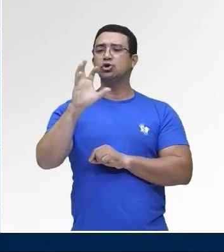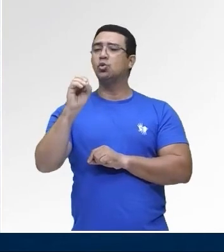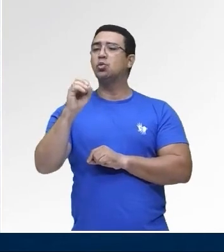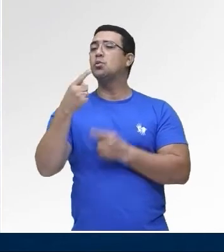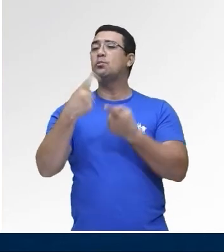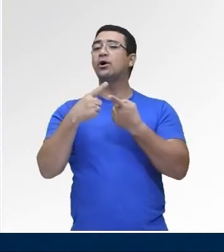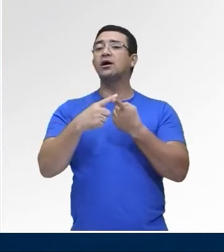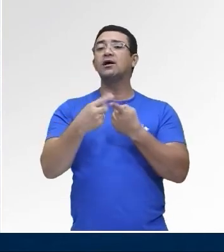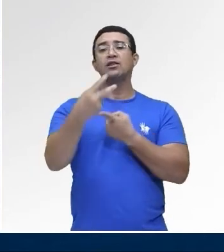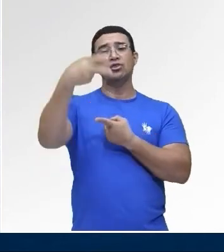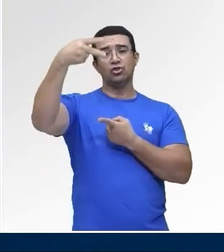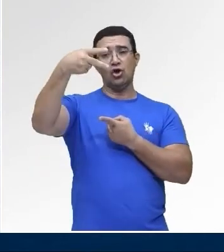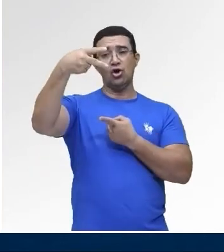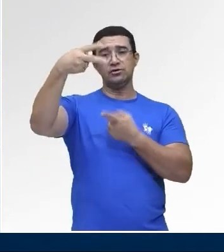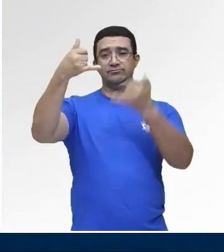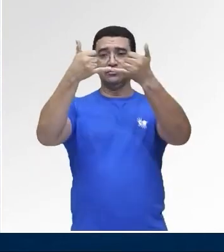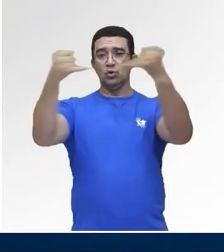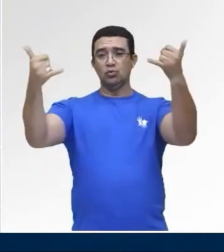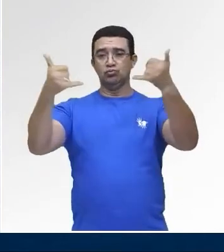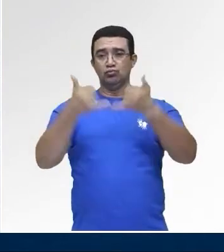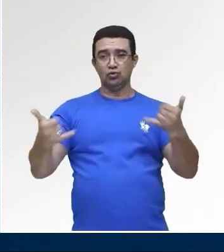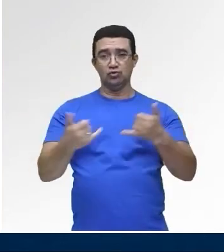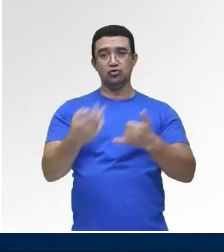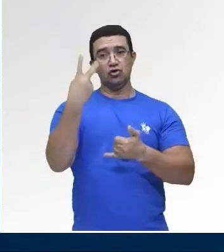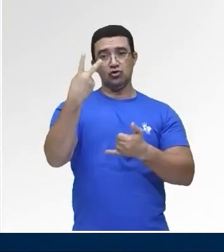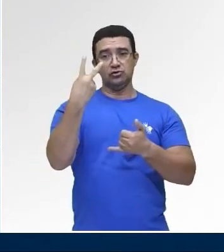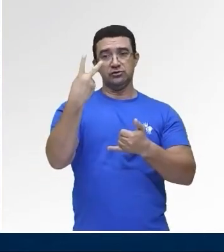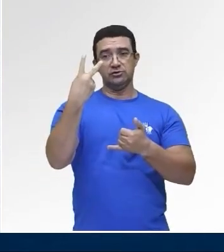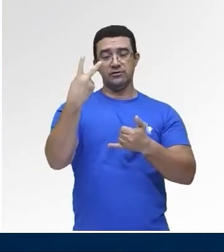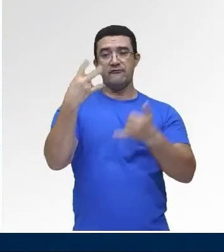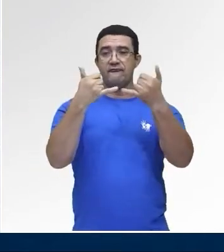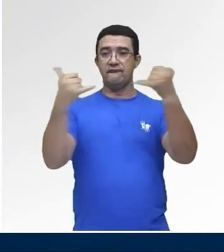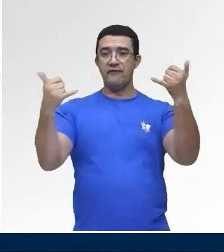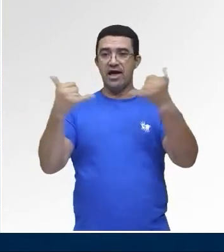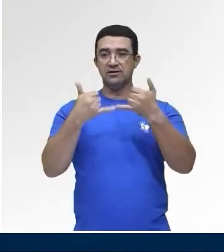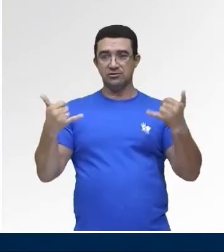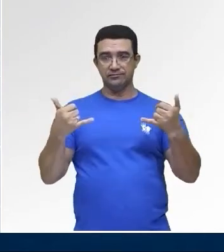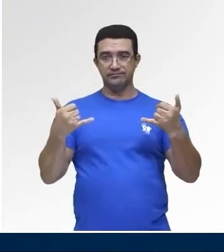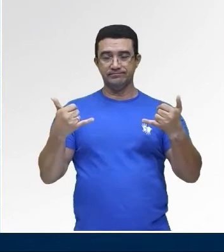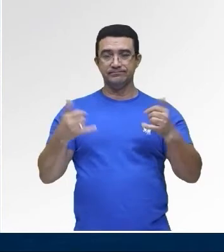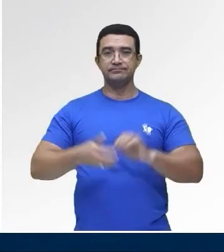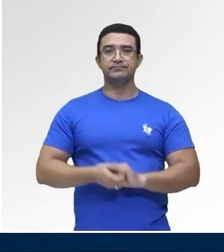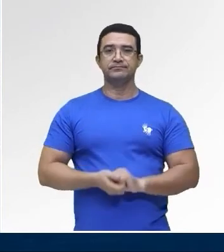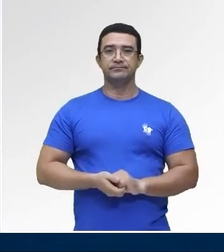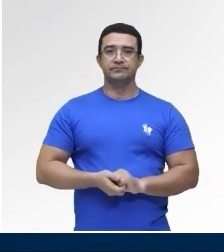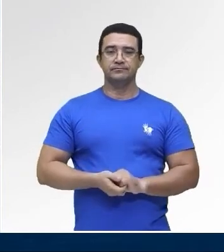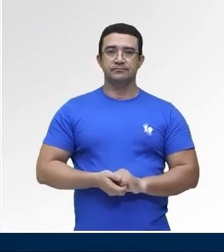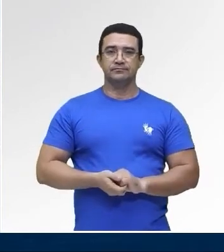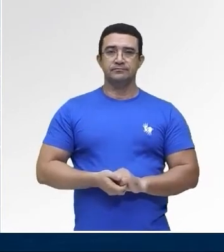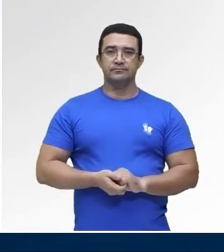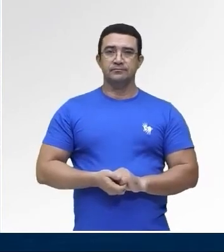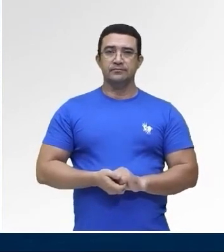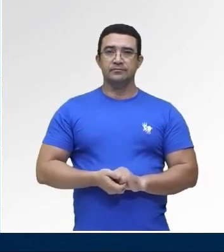versos. Então, a palavra di significa 2, ok? E aqui também, mais uma vez, eu